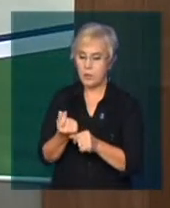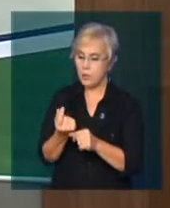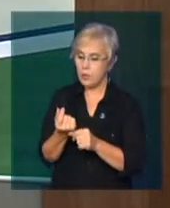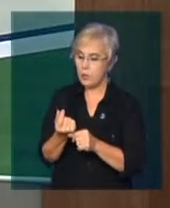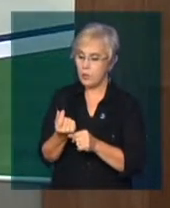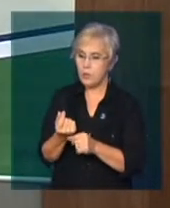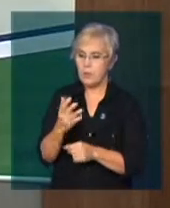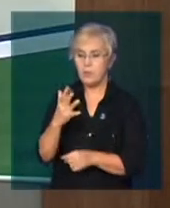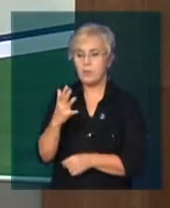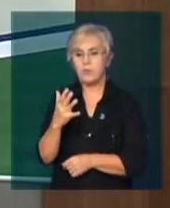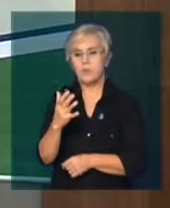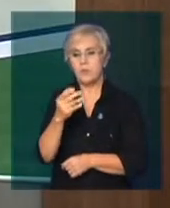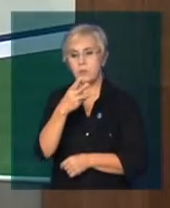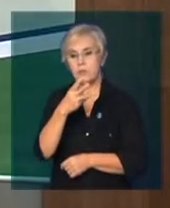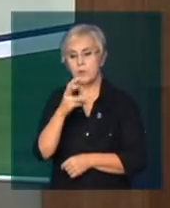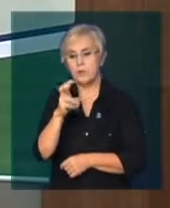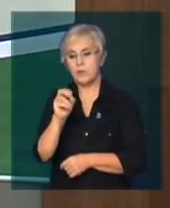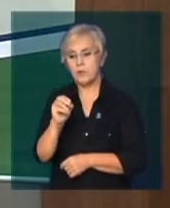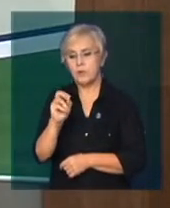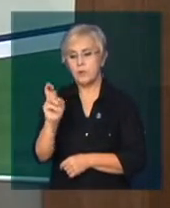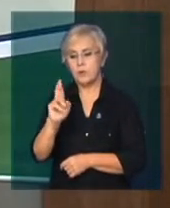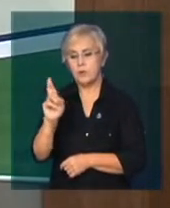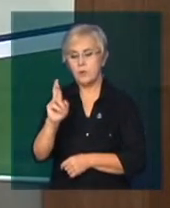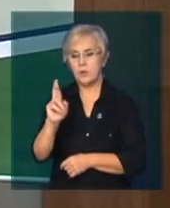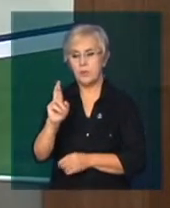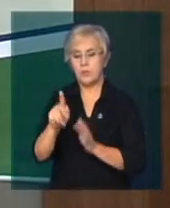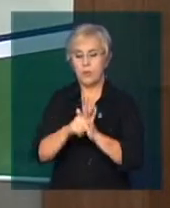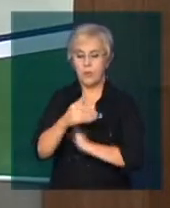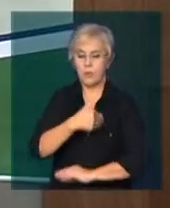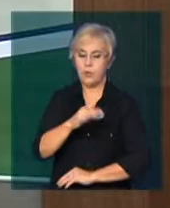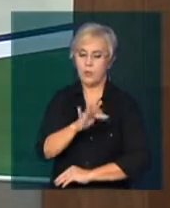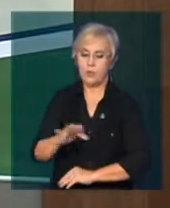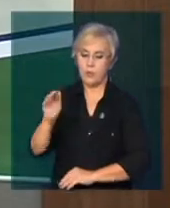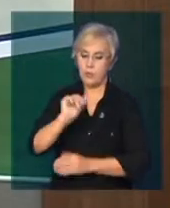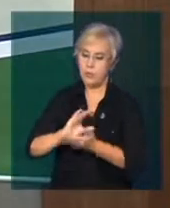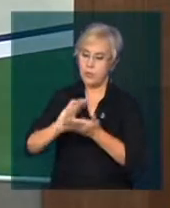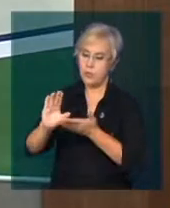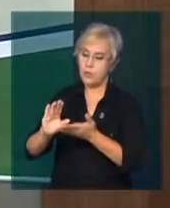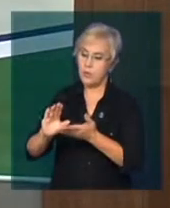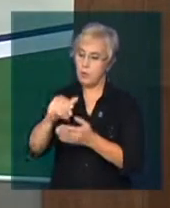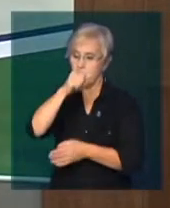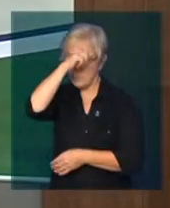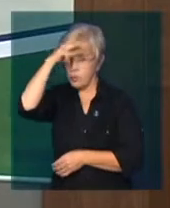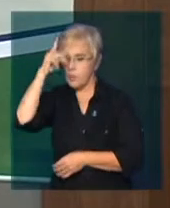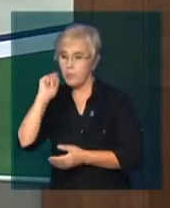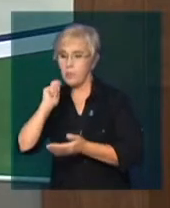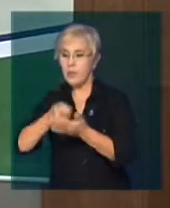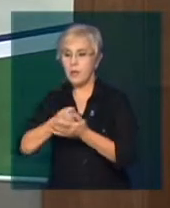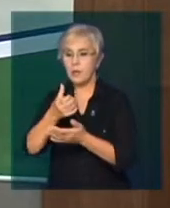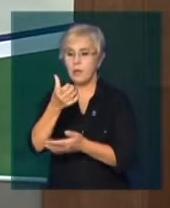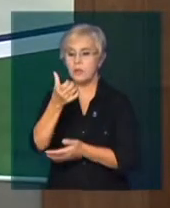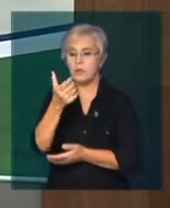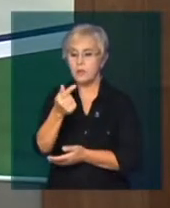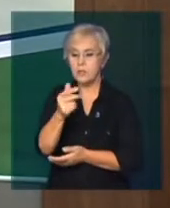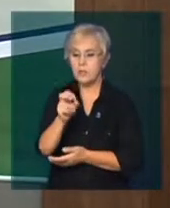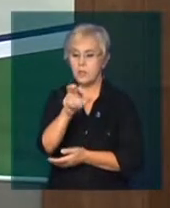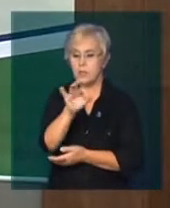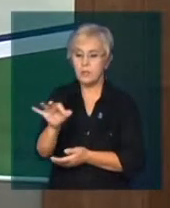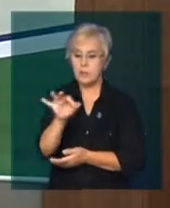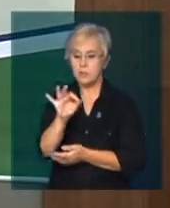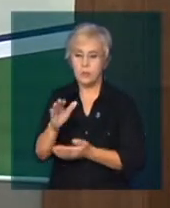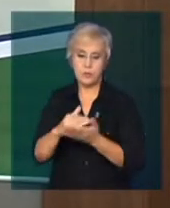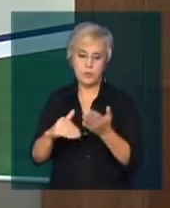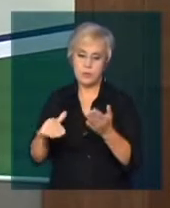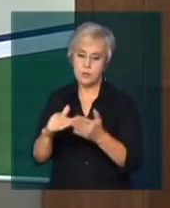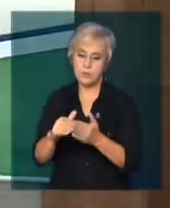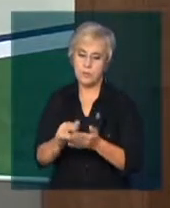recebe aproximadamente R$ 350 do governo federal, tendo que arcar com 65% desse custeio,